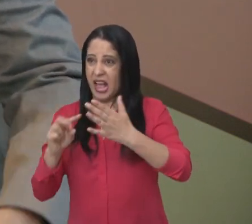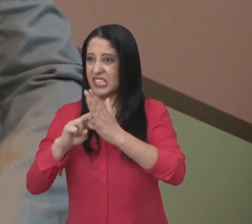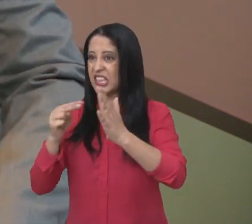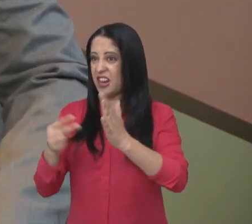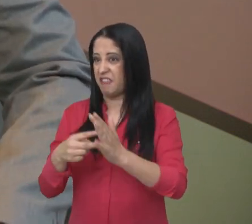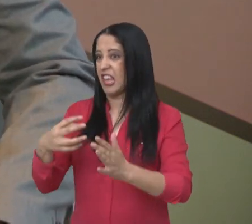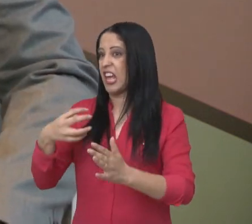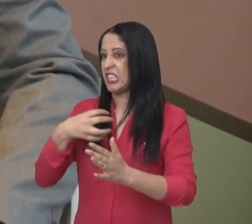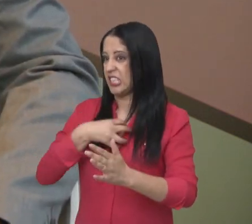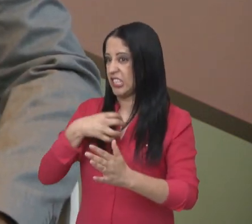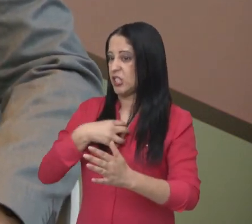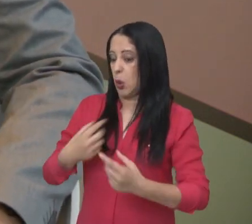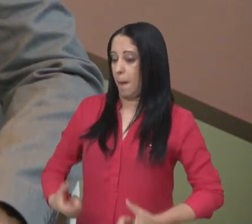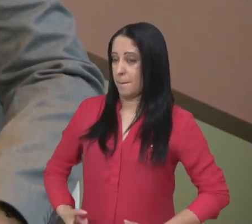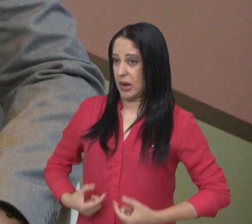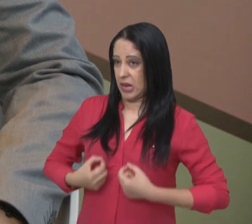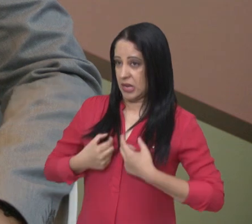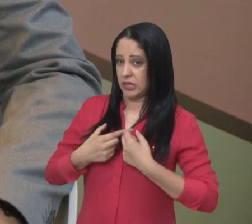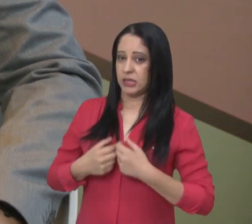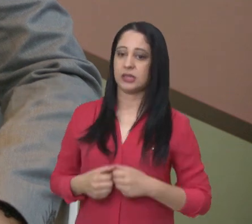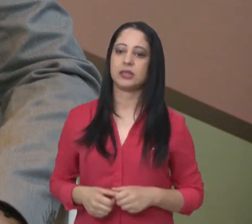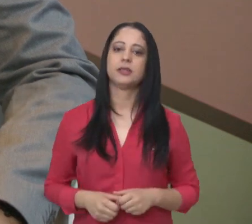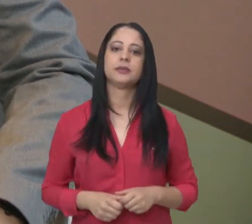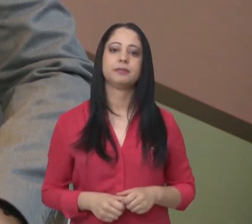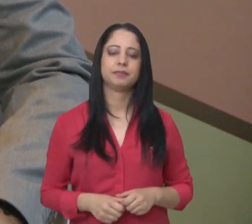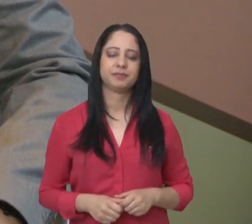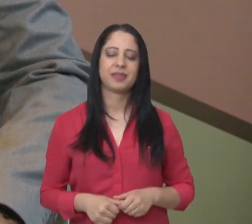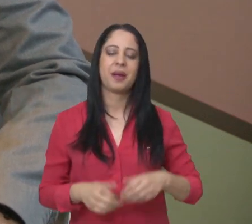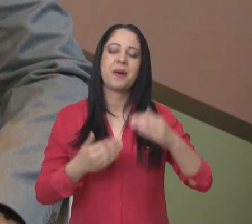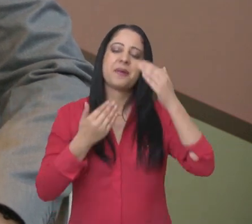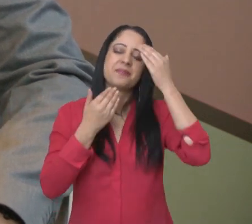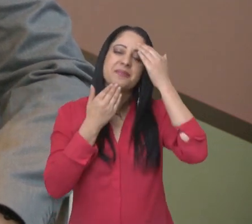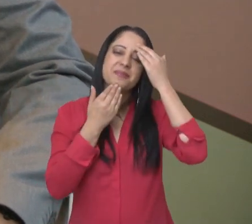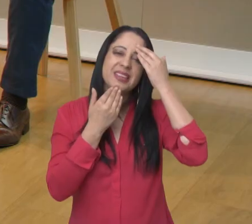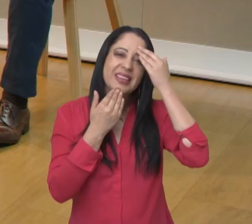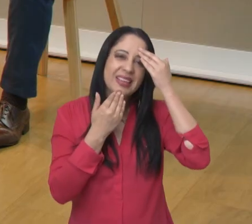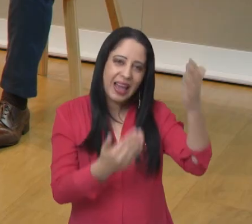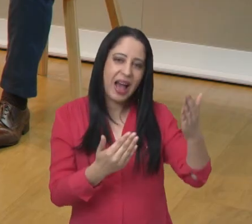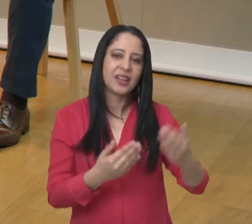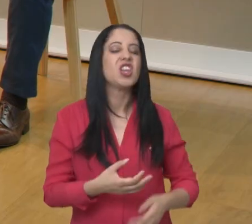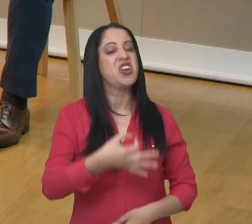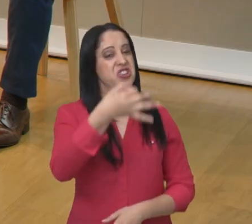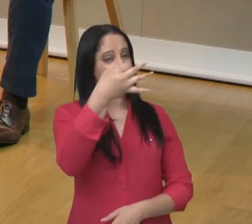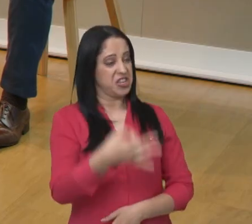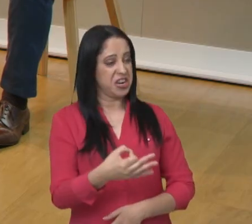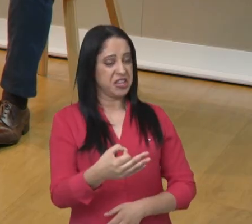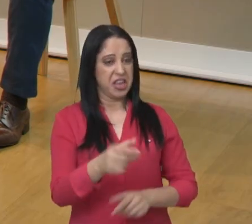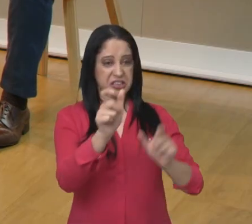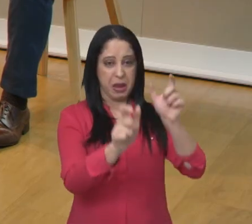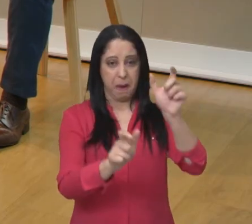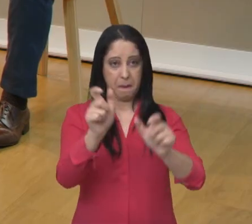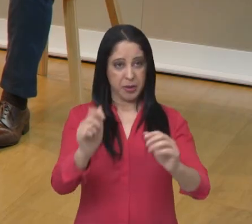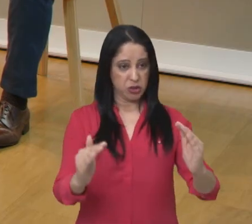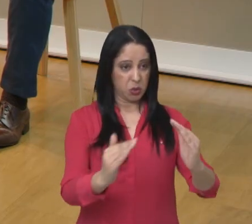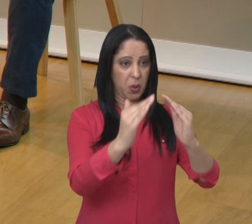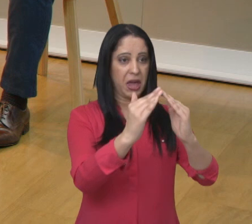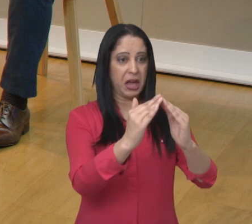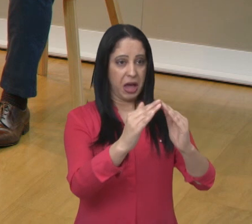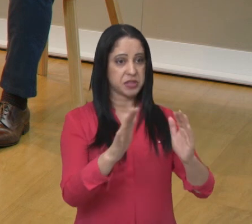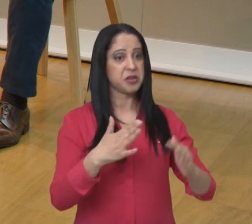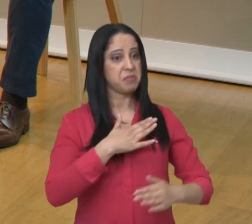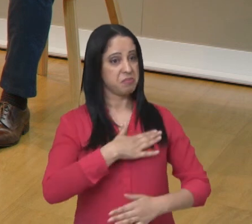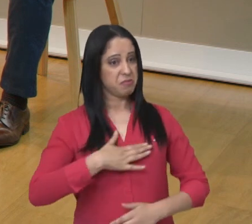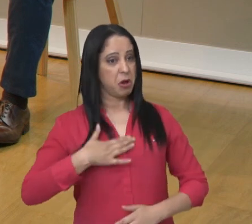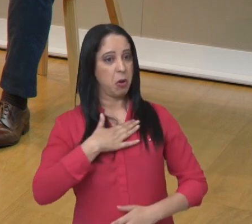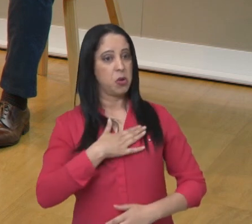são os principais sintomas de um tumor da coluna vertebral. Doutor Marcelo, muito obrigada. Eu tenho certeza que as